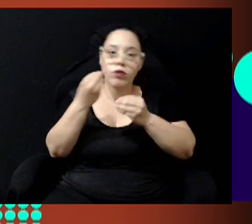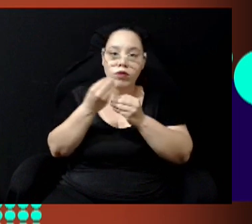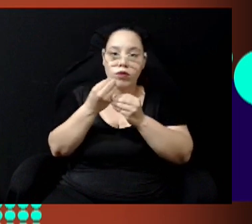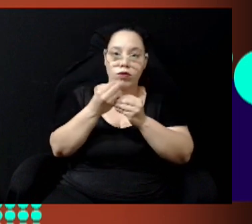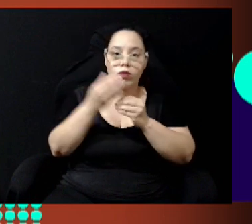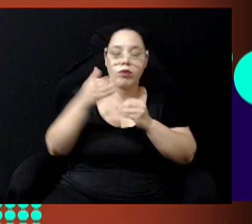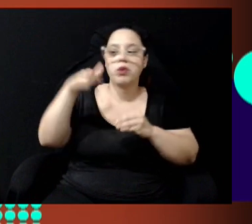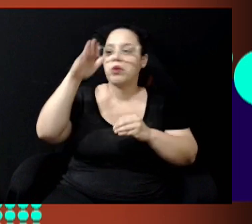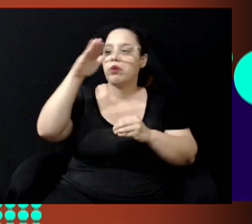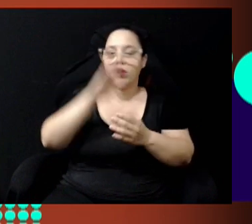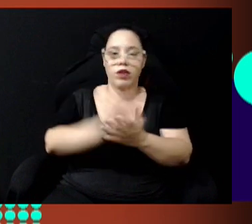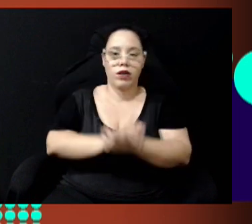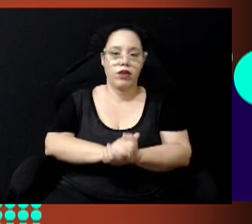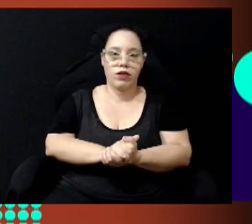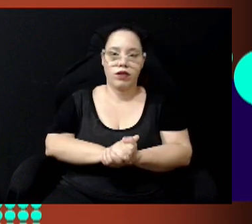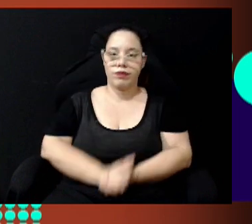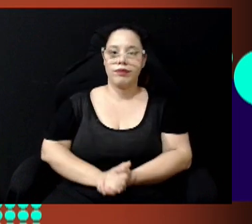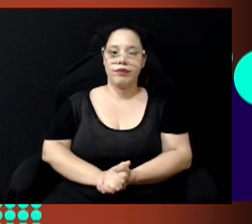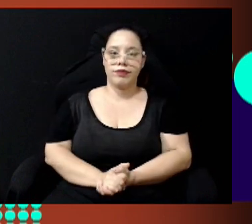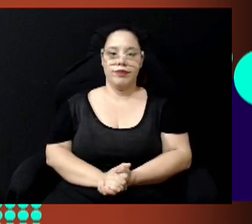mais.